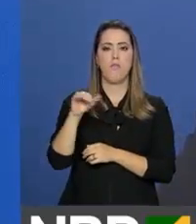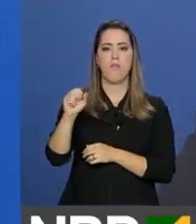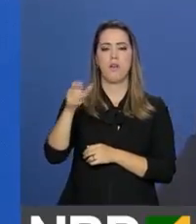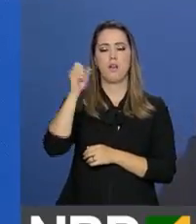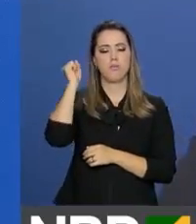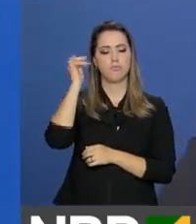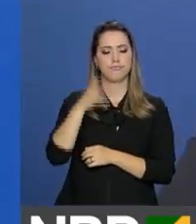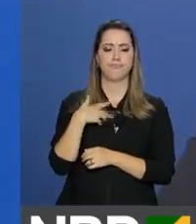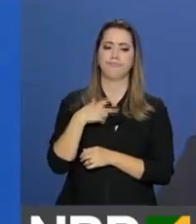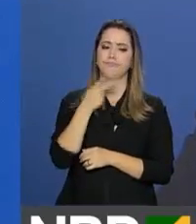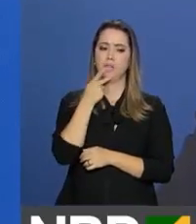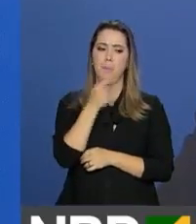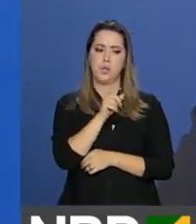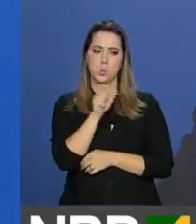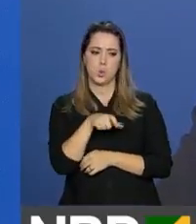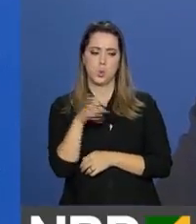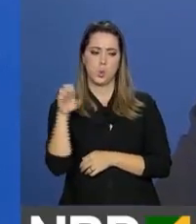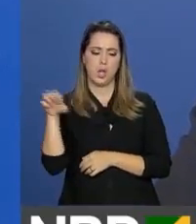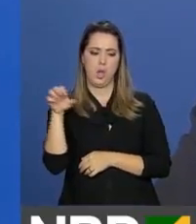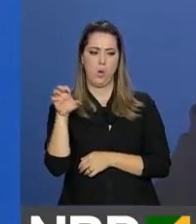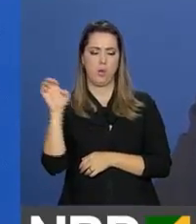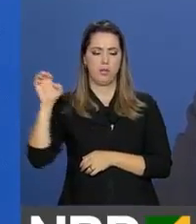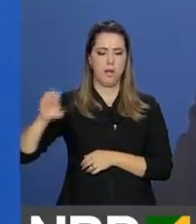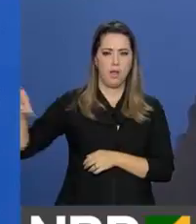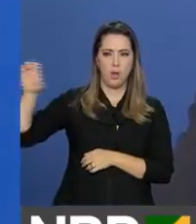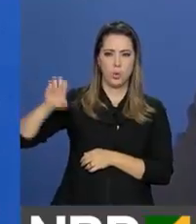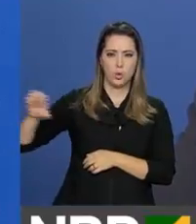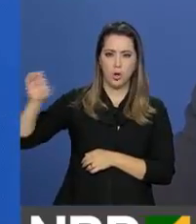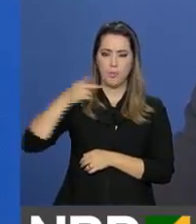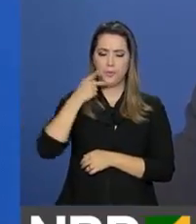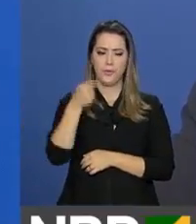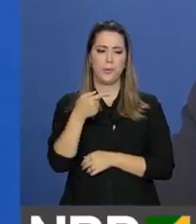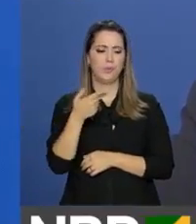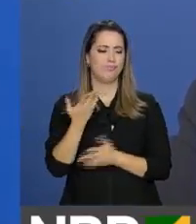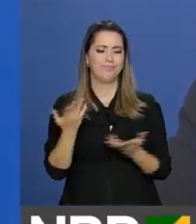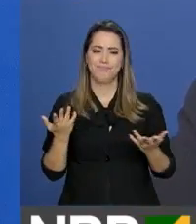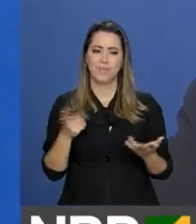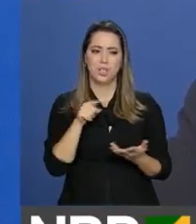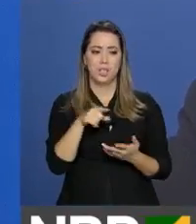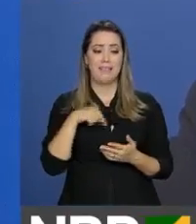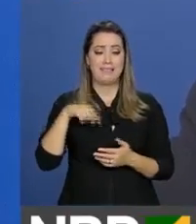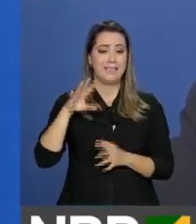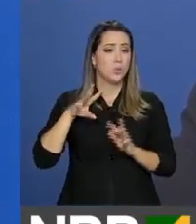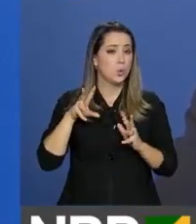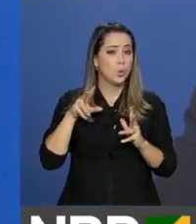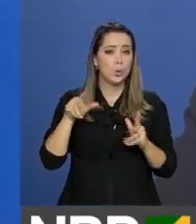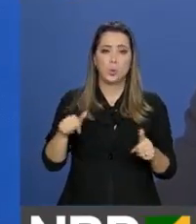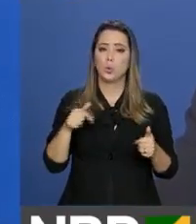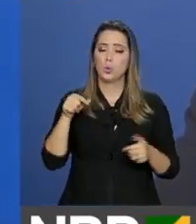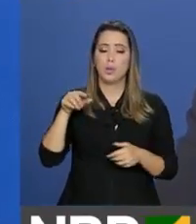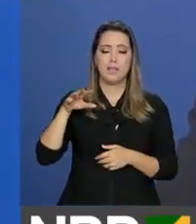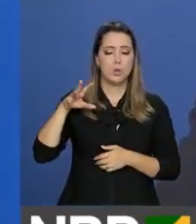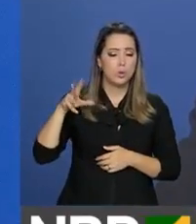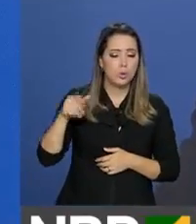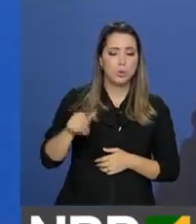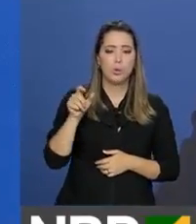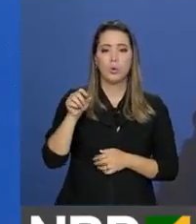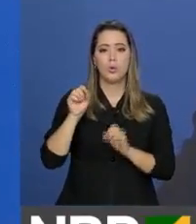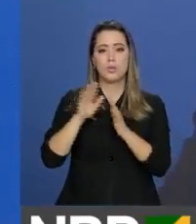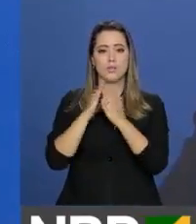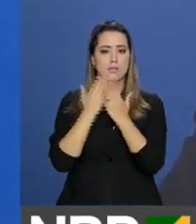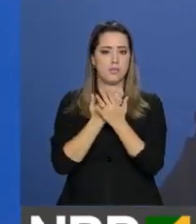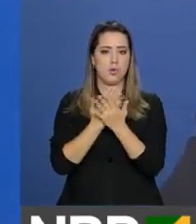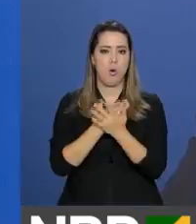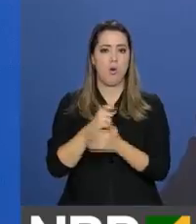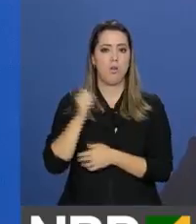europeu que estava ao meu lado disse: olha, presidente, não diga isso não, porque aqui na Europa todos os países têm ensino em tempo integral. Então, não é novidade